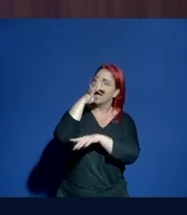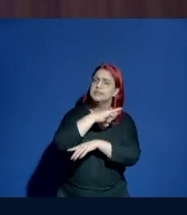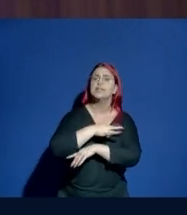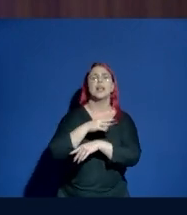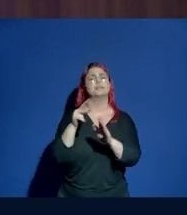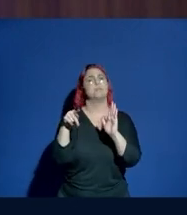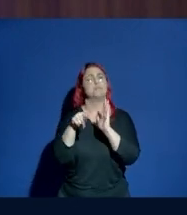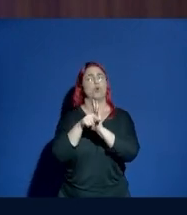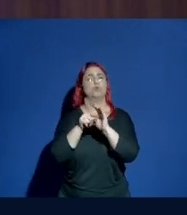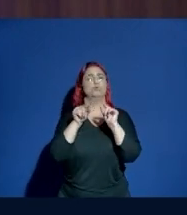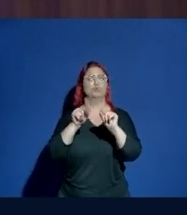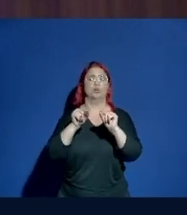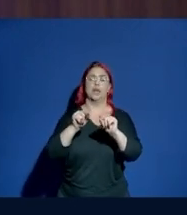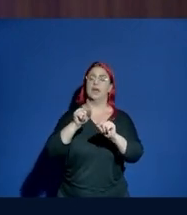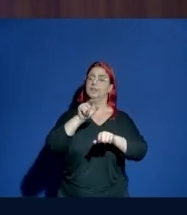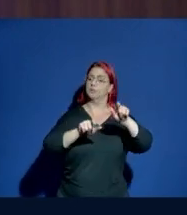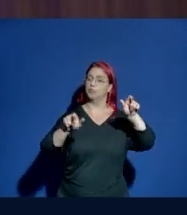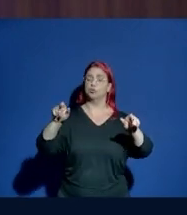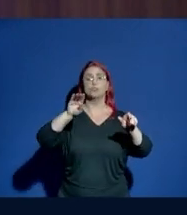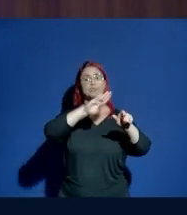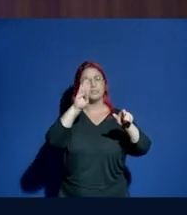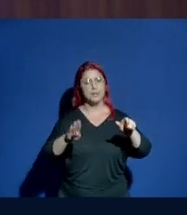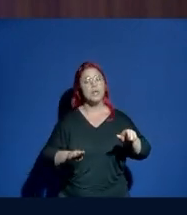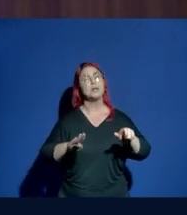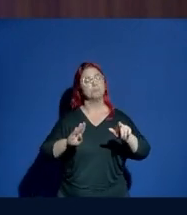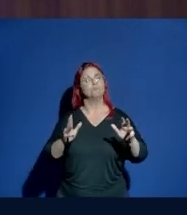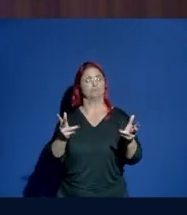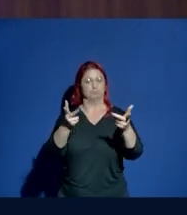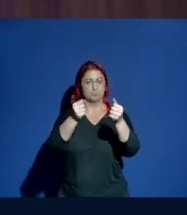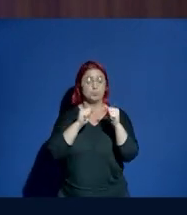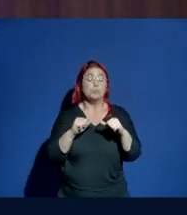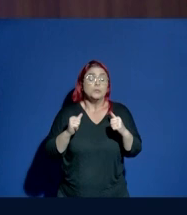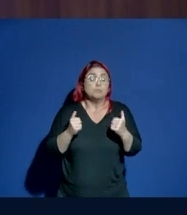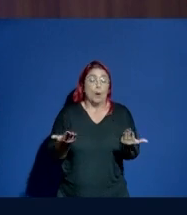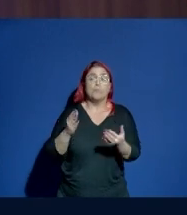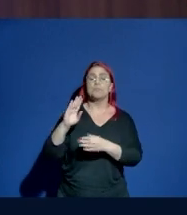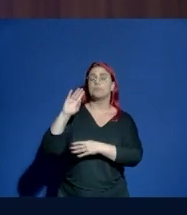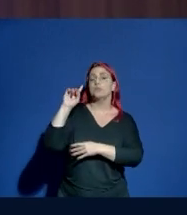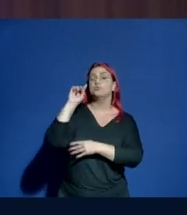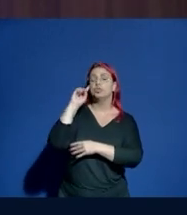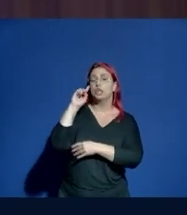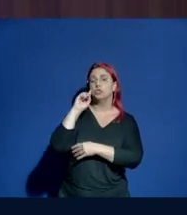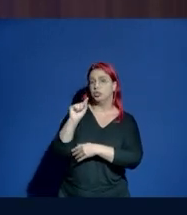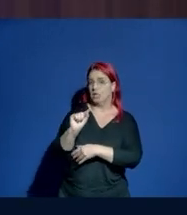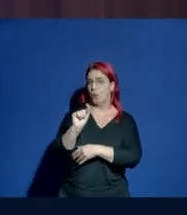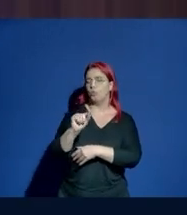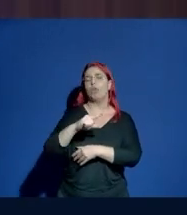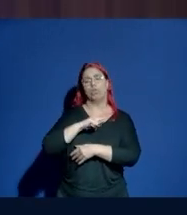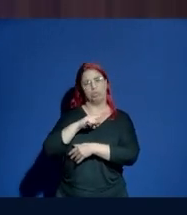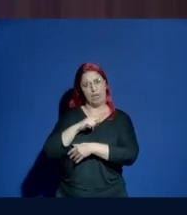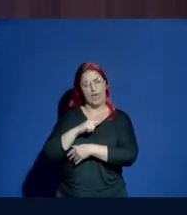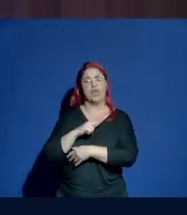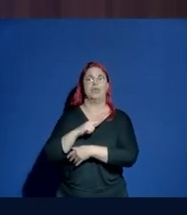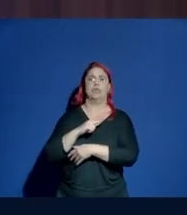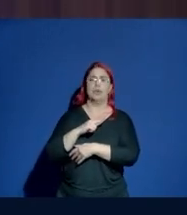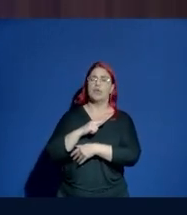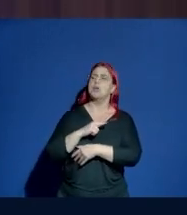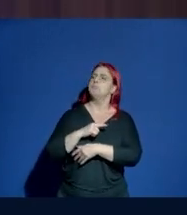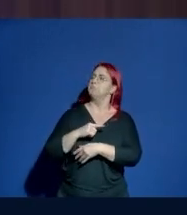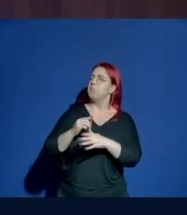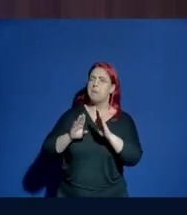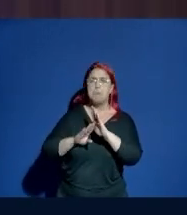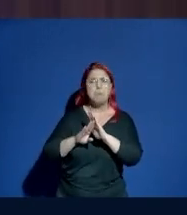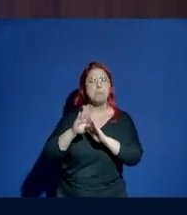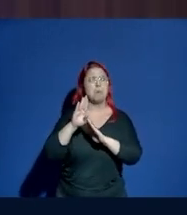tornou esse água brasileiro a se algo Espetacular então no dia a dia nós temos ainda um espaço muito grande para crescer